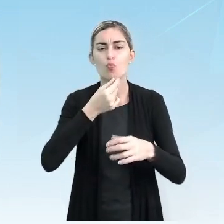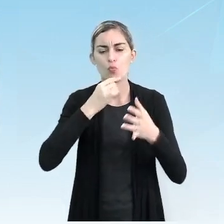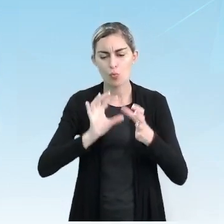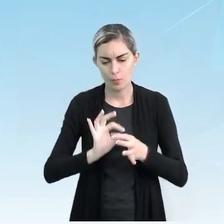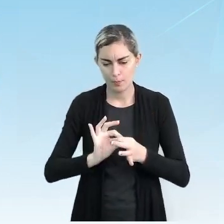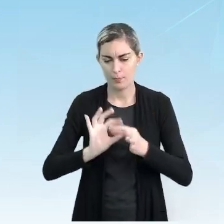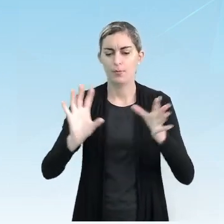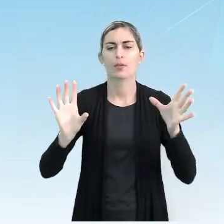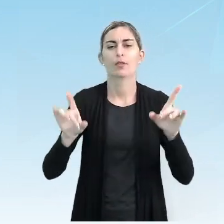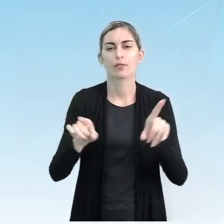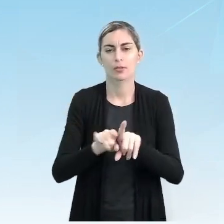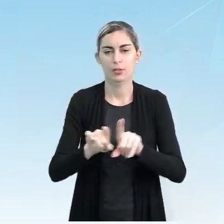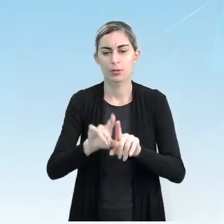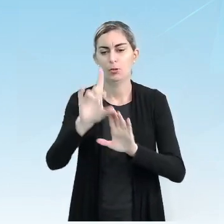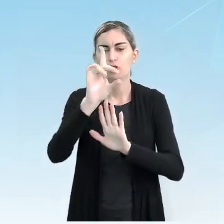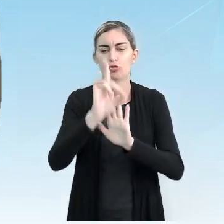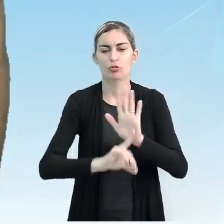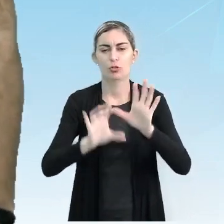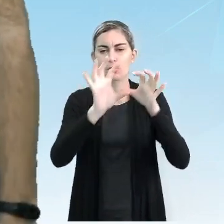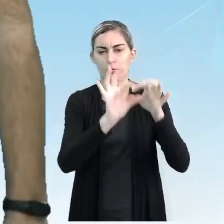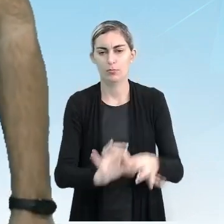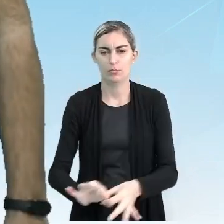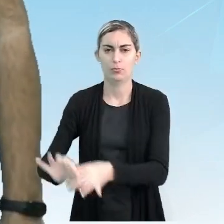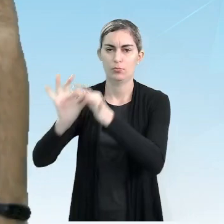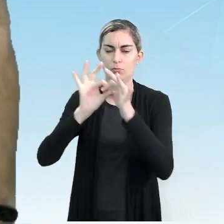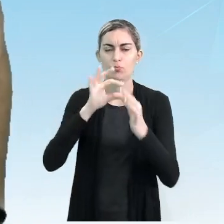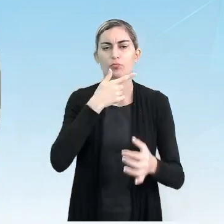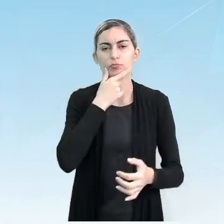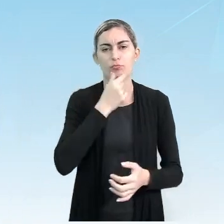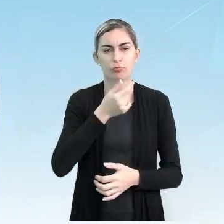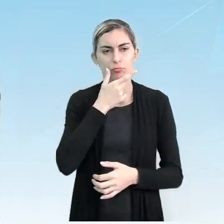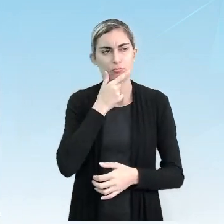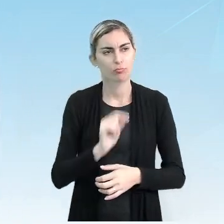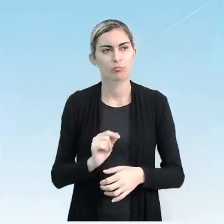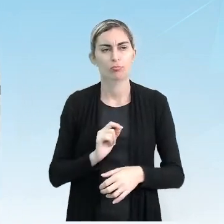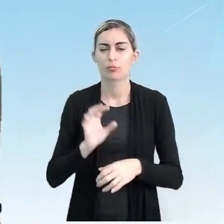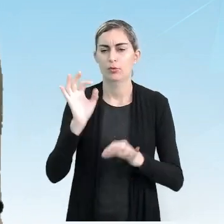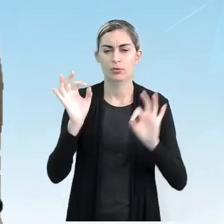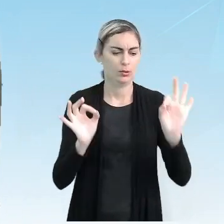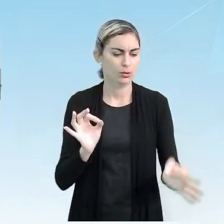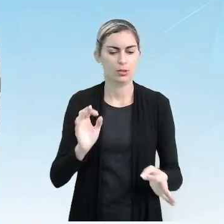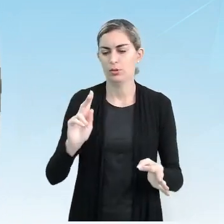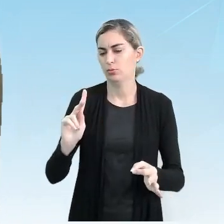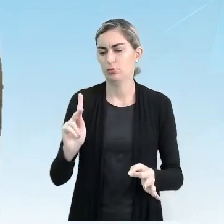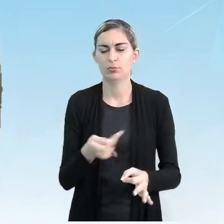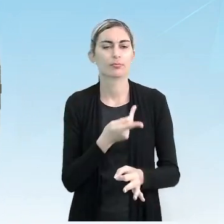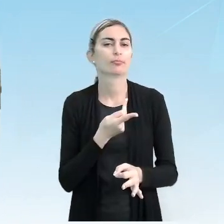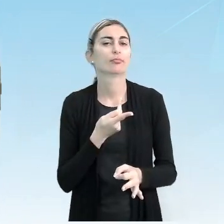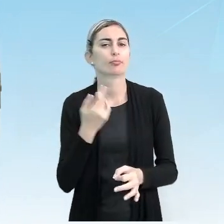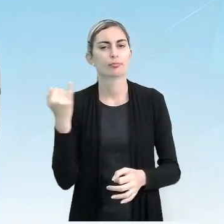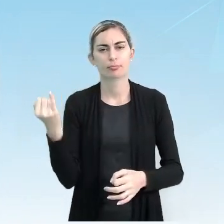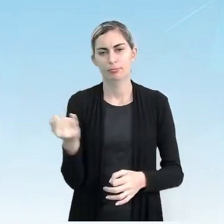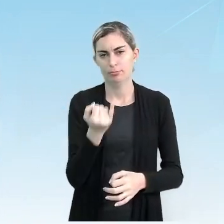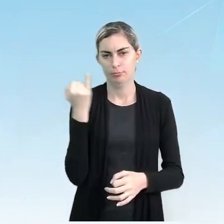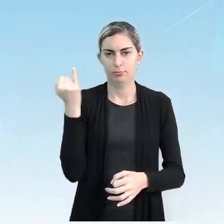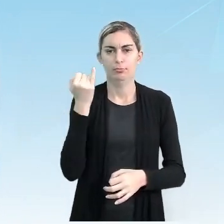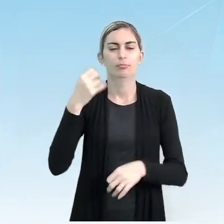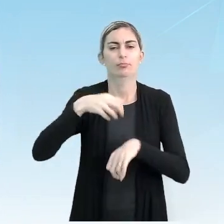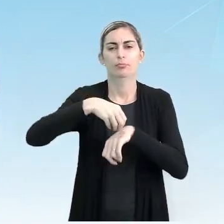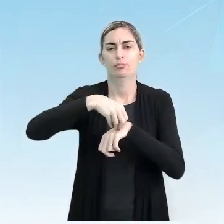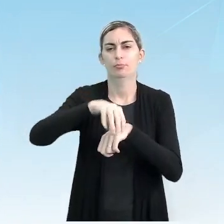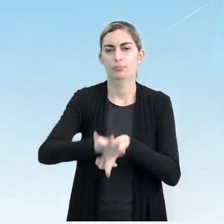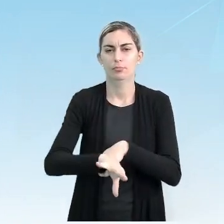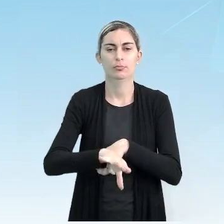é lembrar os direitos universais do homem. Então, o que é certo, o que é errado? Então, é importante salientar essa